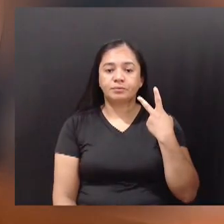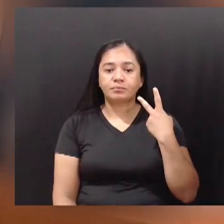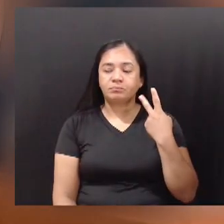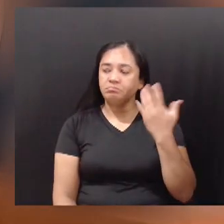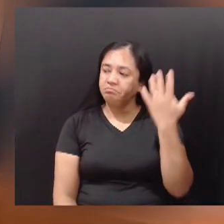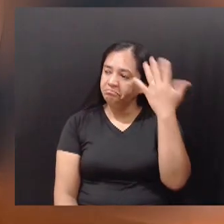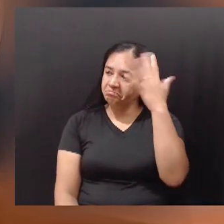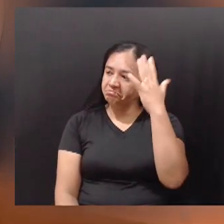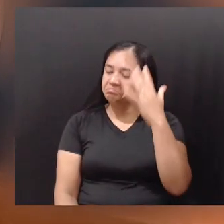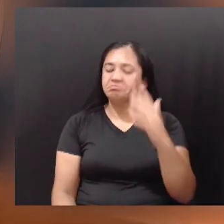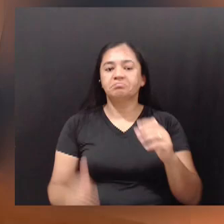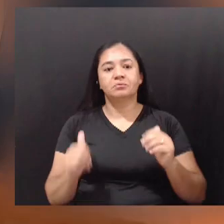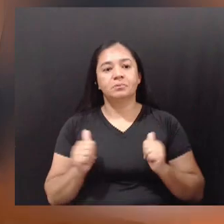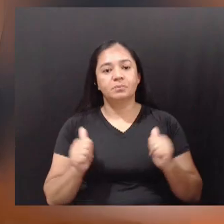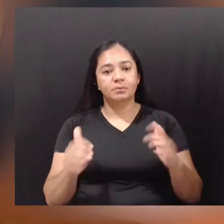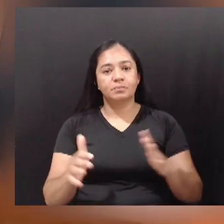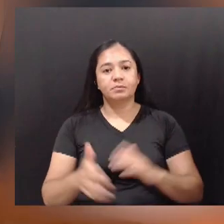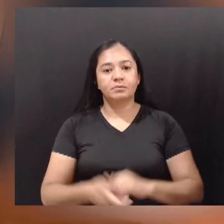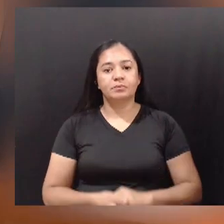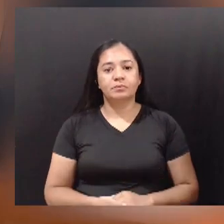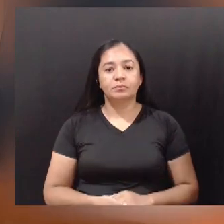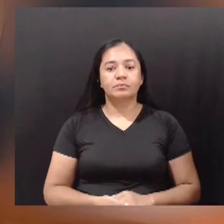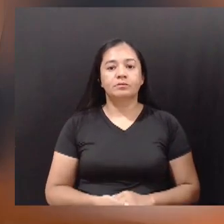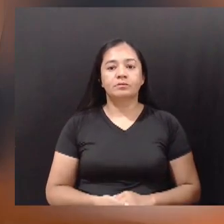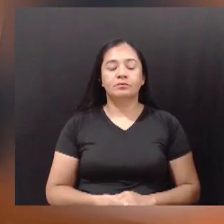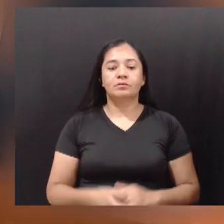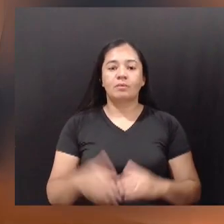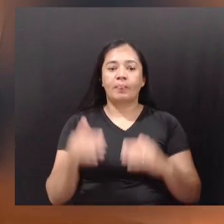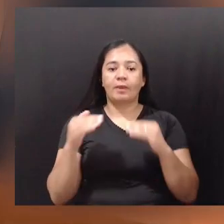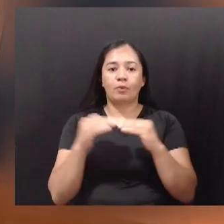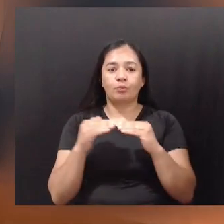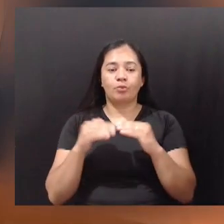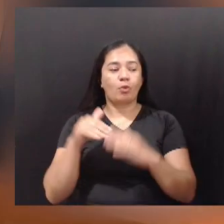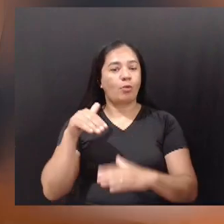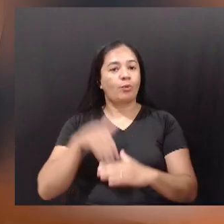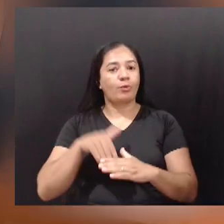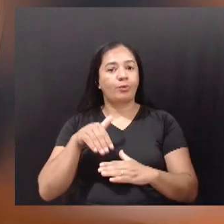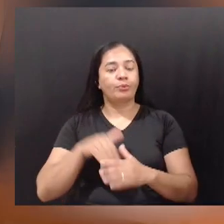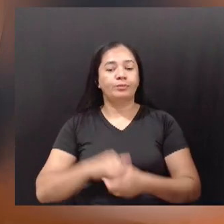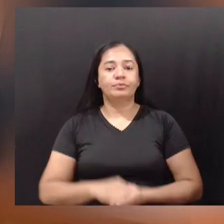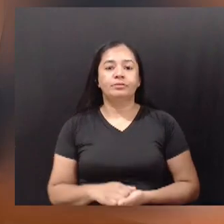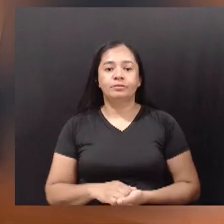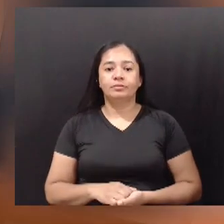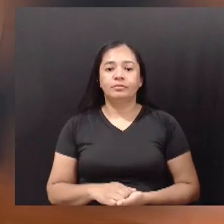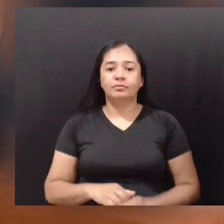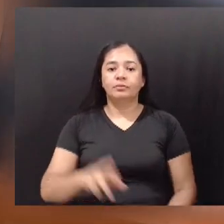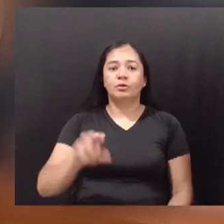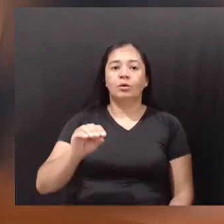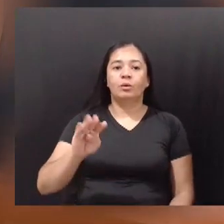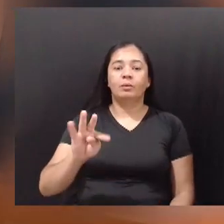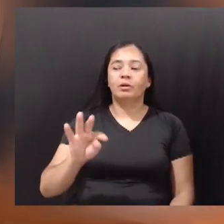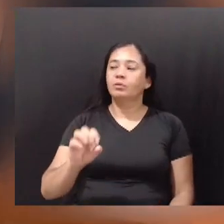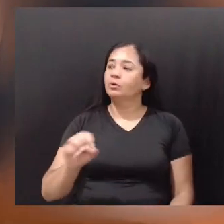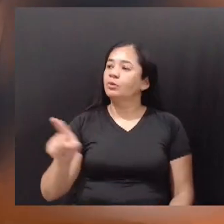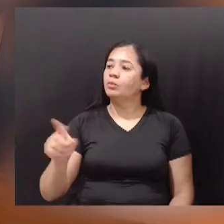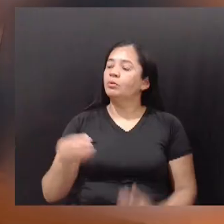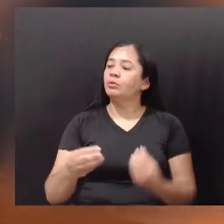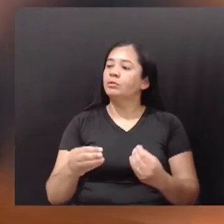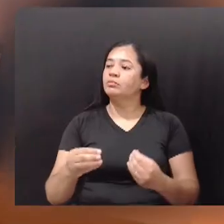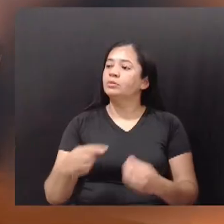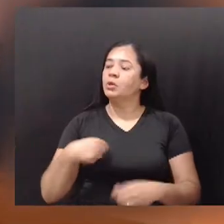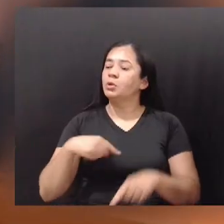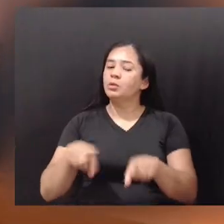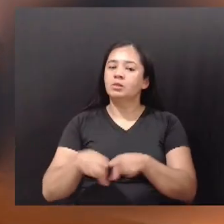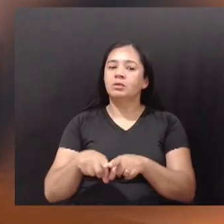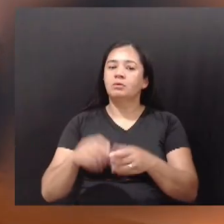iniciativa e voto favorável. Vereador Roberto Alves. Eu também gostaria de cumprimentar